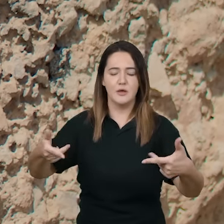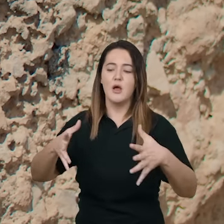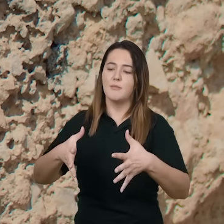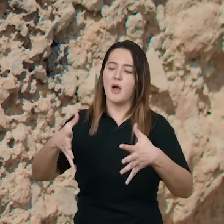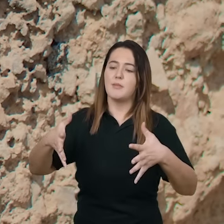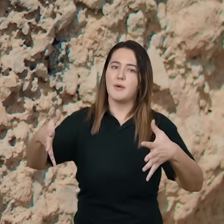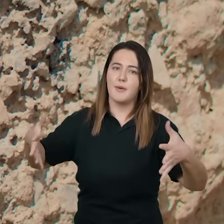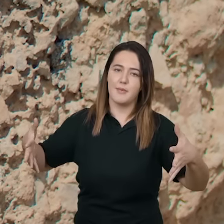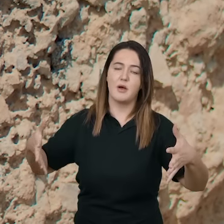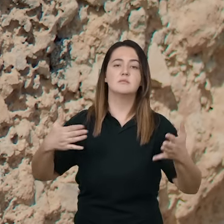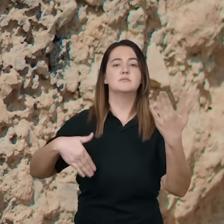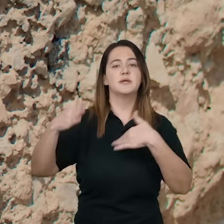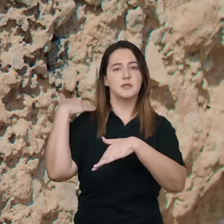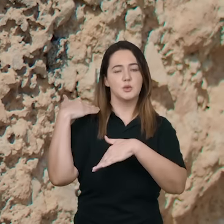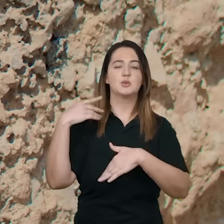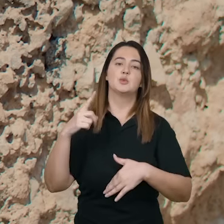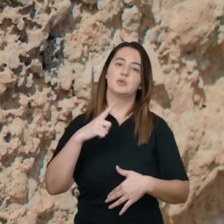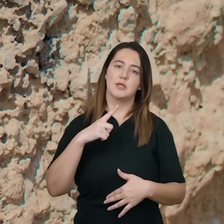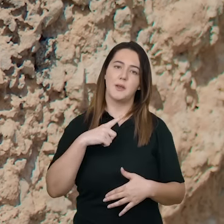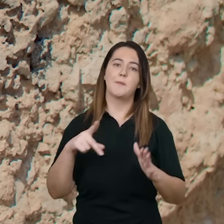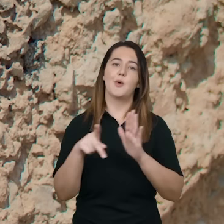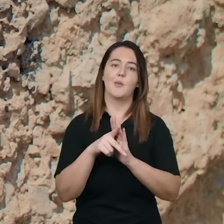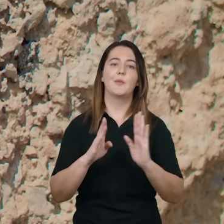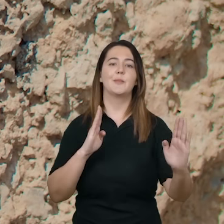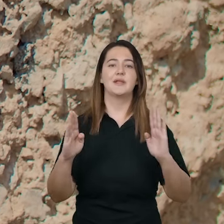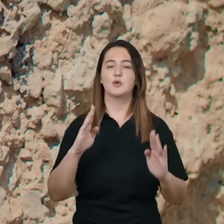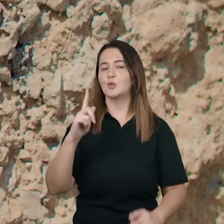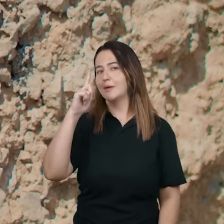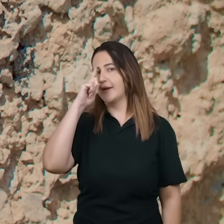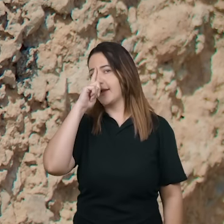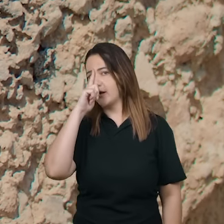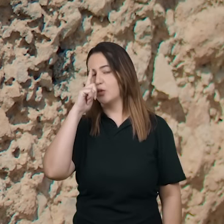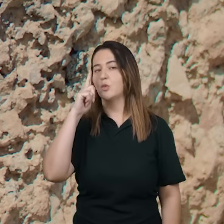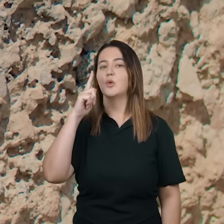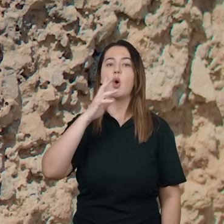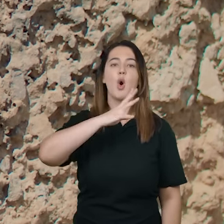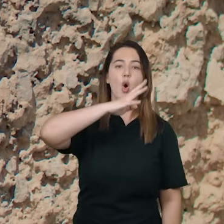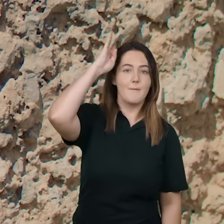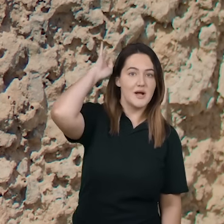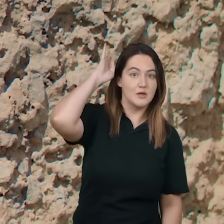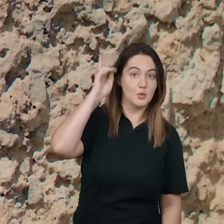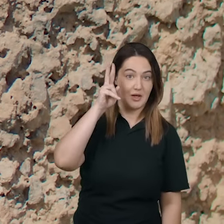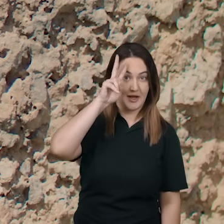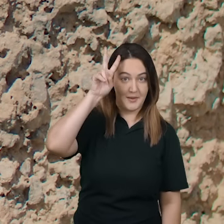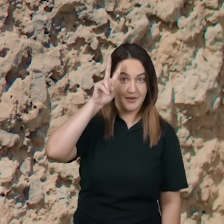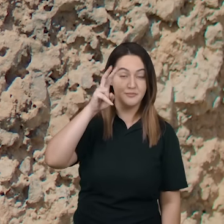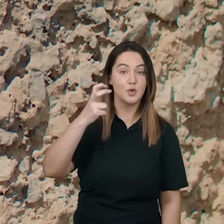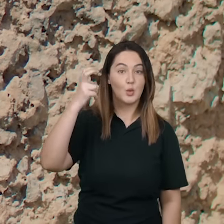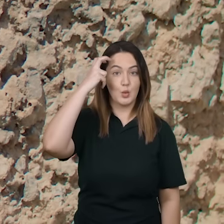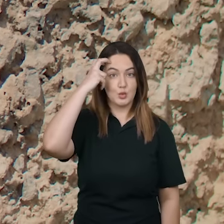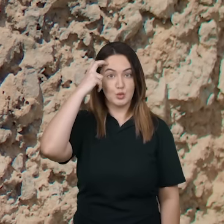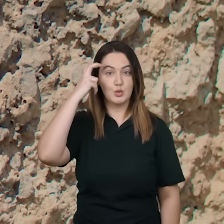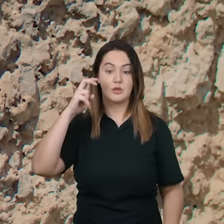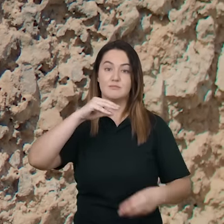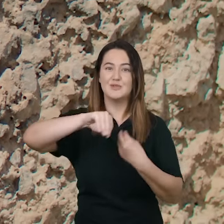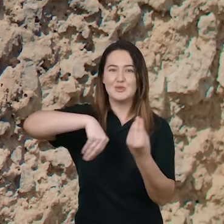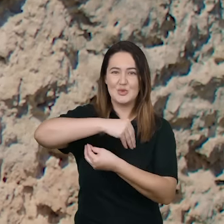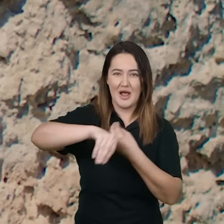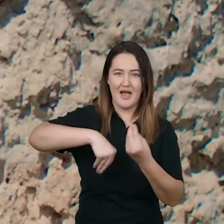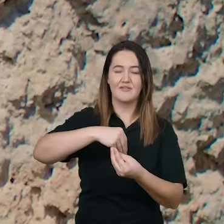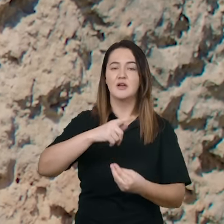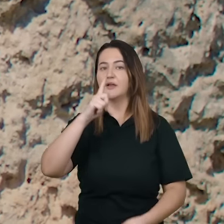romana, ou nos tempos de Paulo, greco-romana, porque agora ela já misturava toda a cultura helenística com a cultura de Roma. Pois